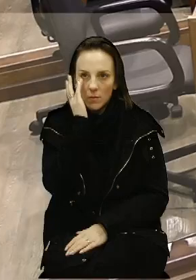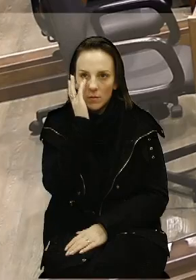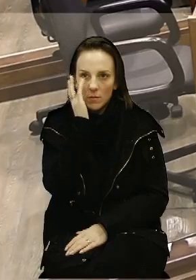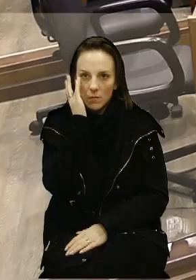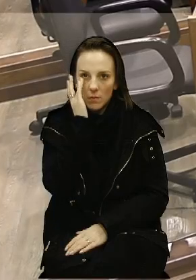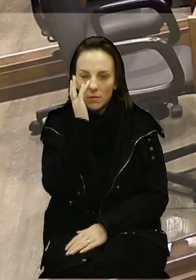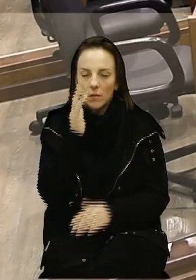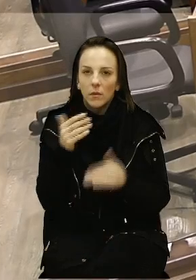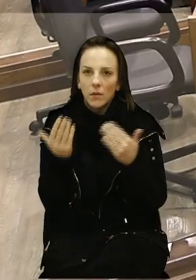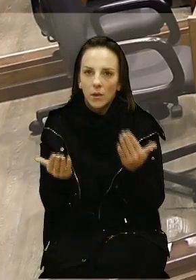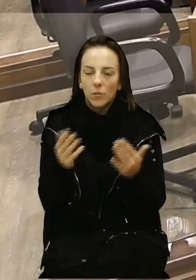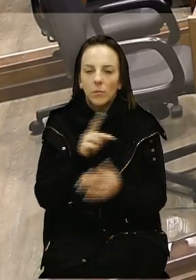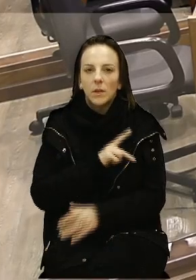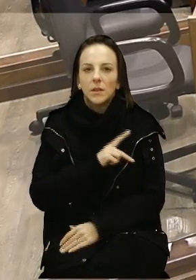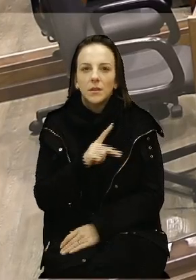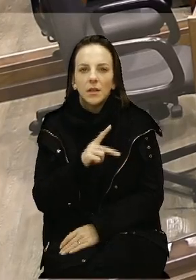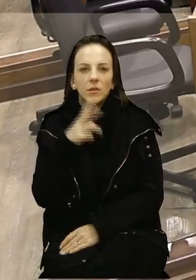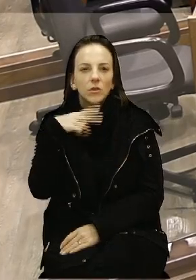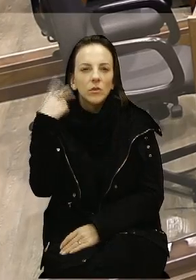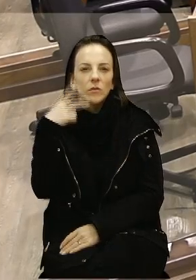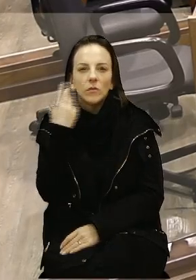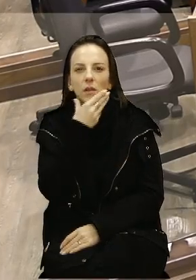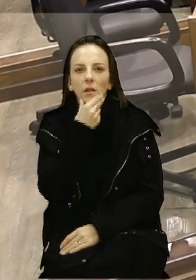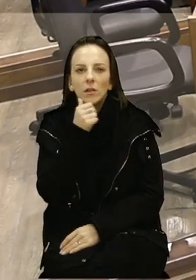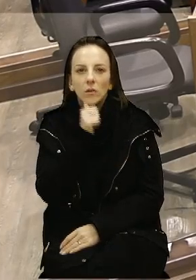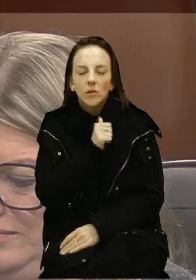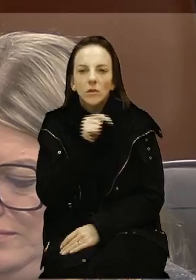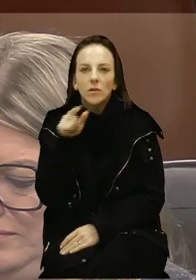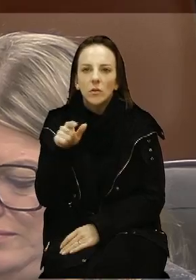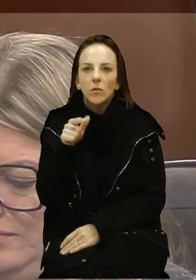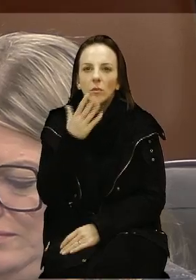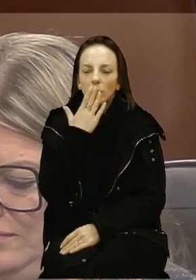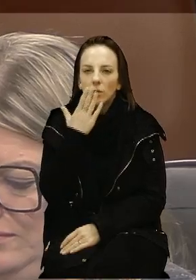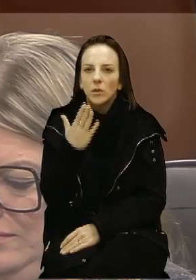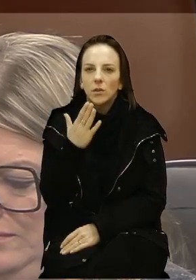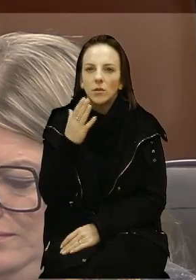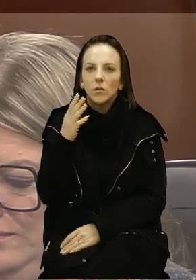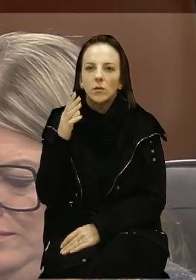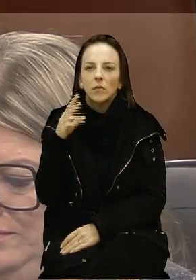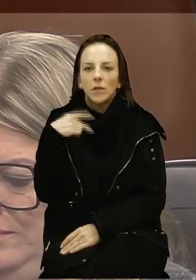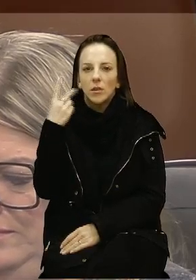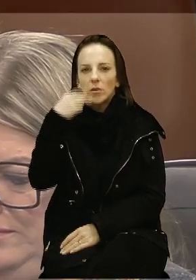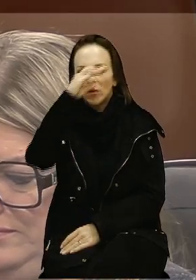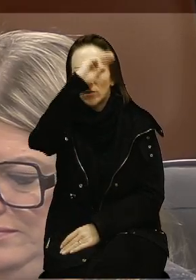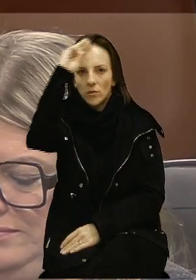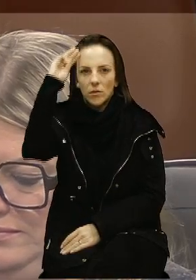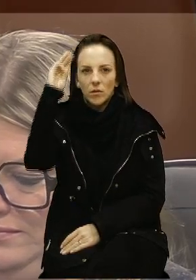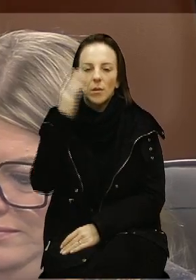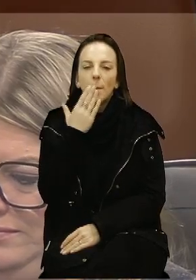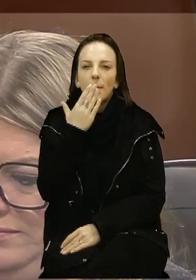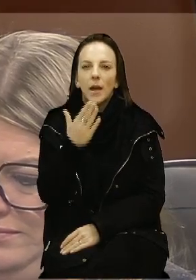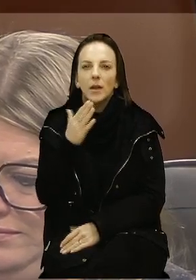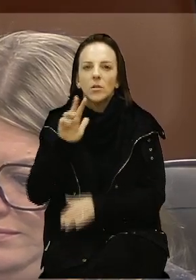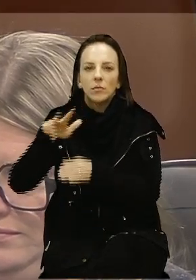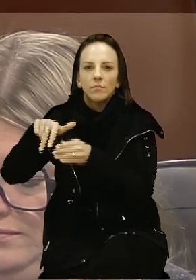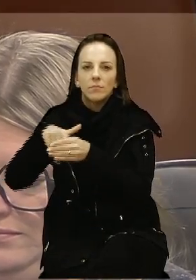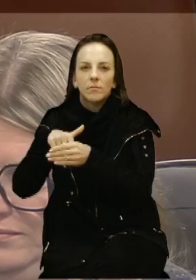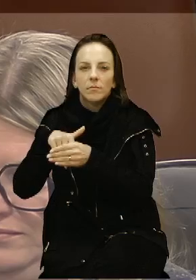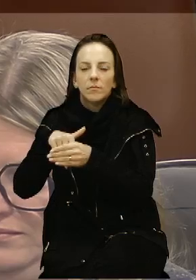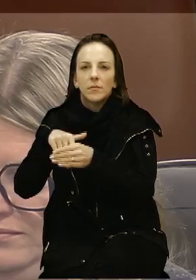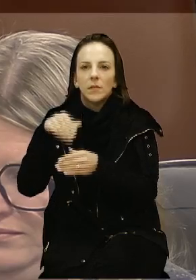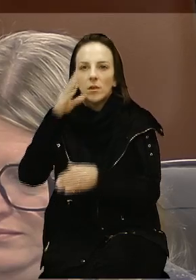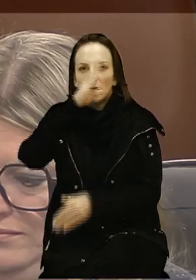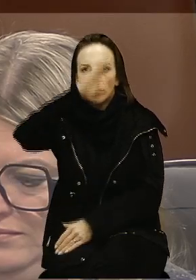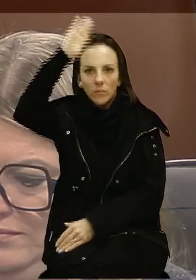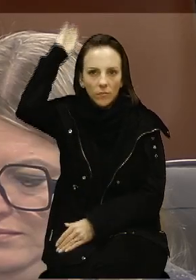Bom, presidente, vereadores, o requerimento Juliano Valim, que solicita tribuna livre ao Corpo de